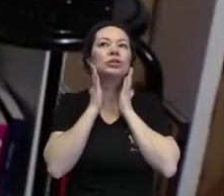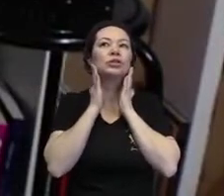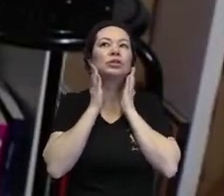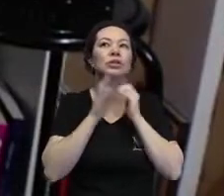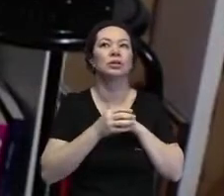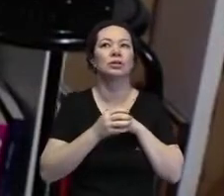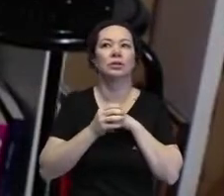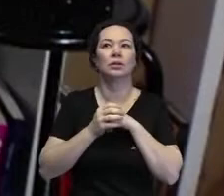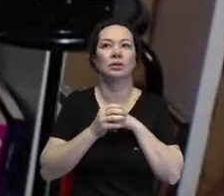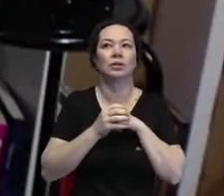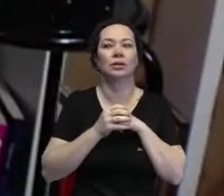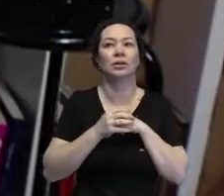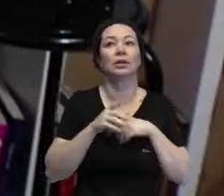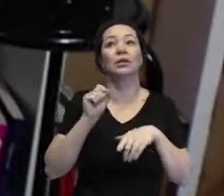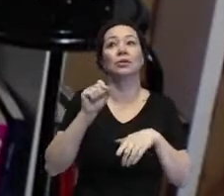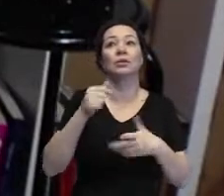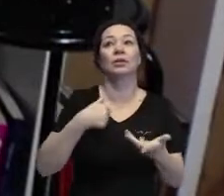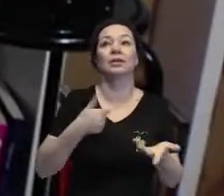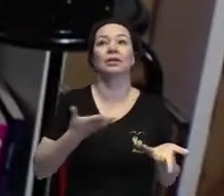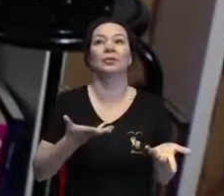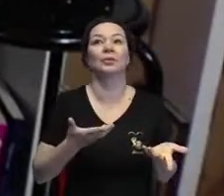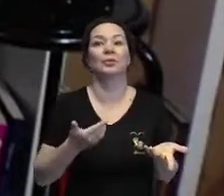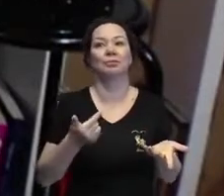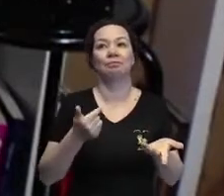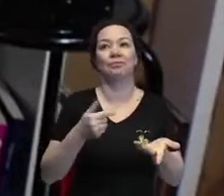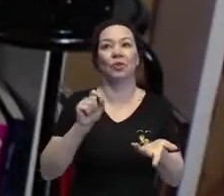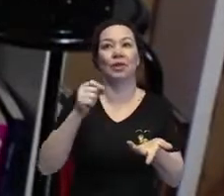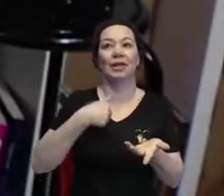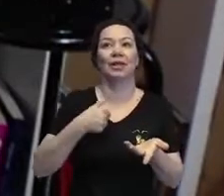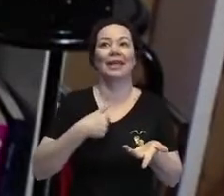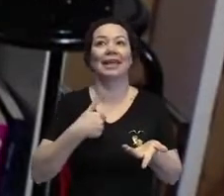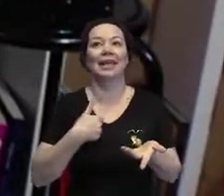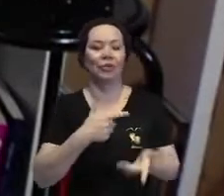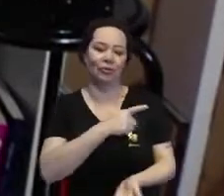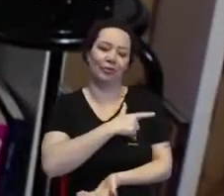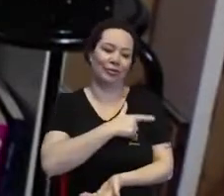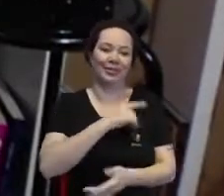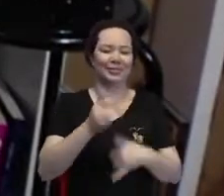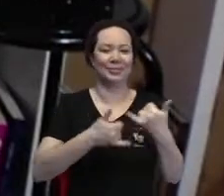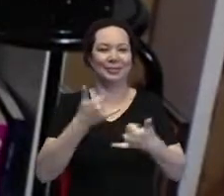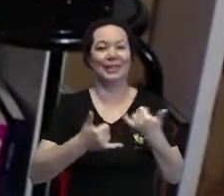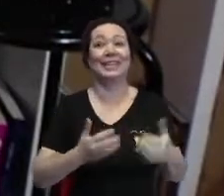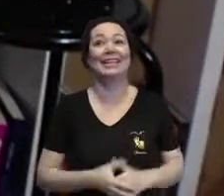É assim que eu sou, gente. Sou feio, não estou brincando.